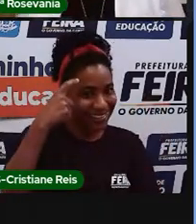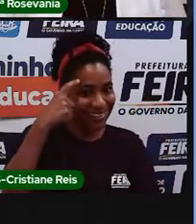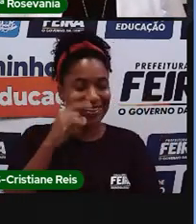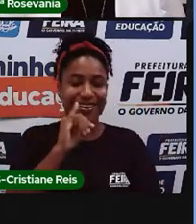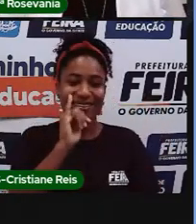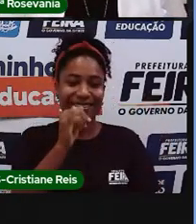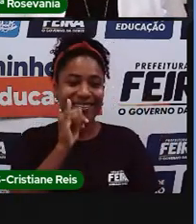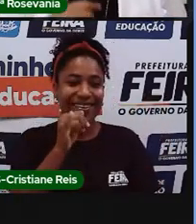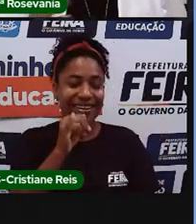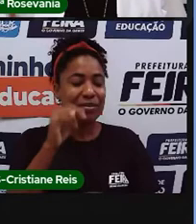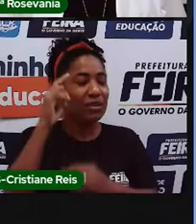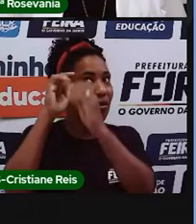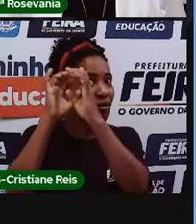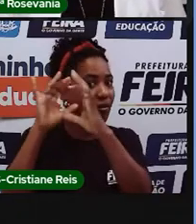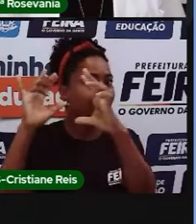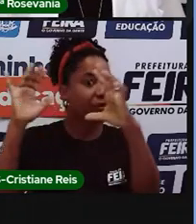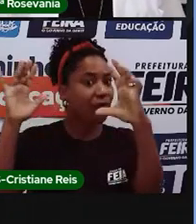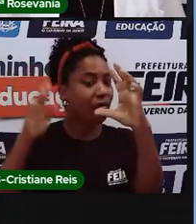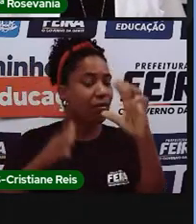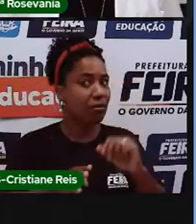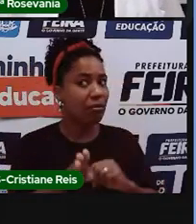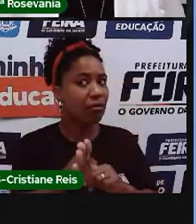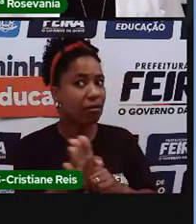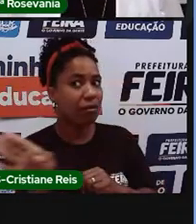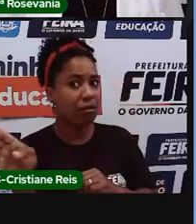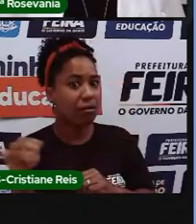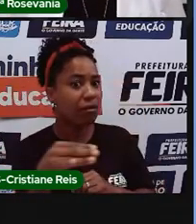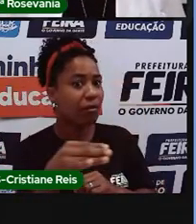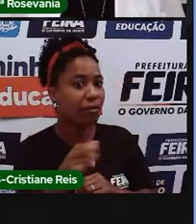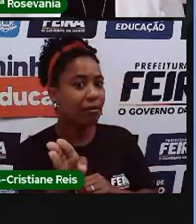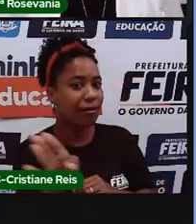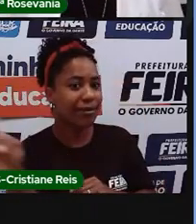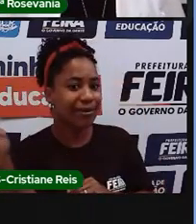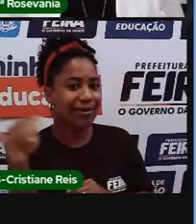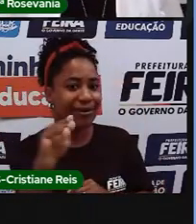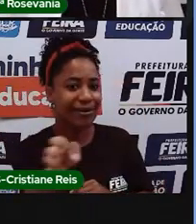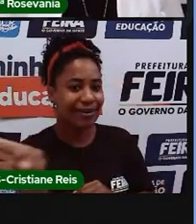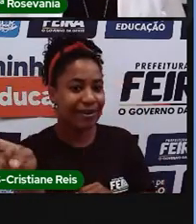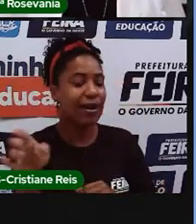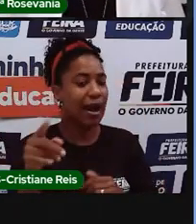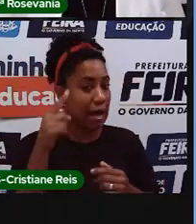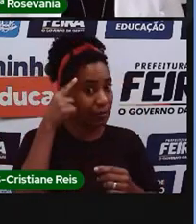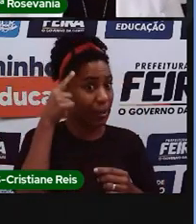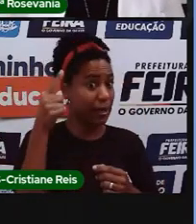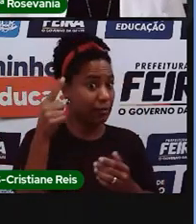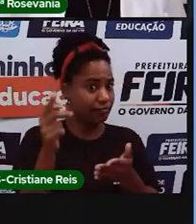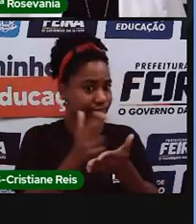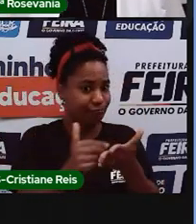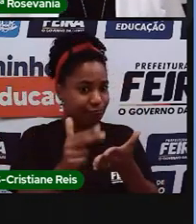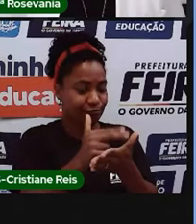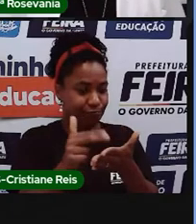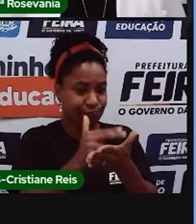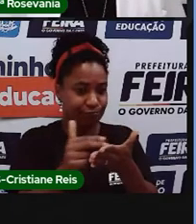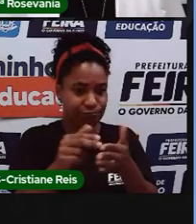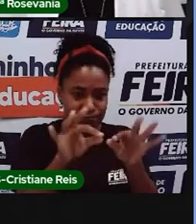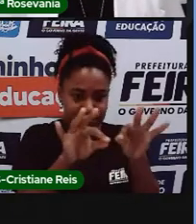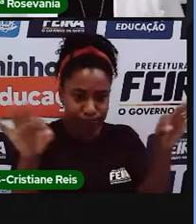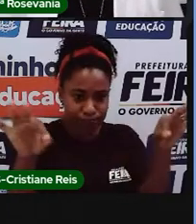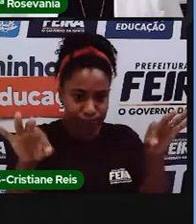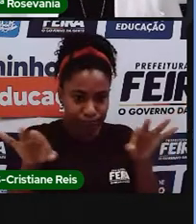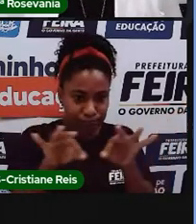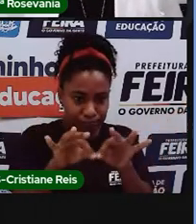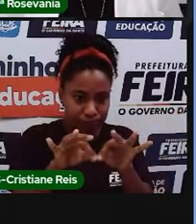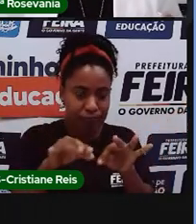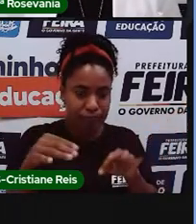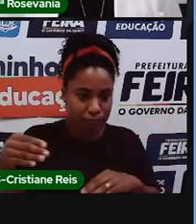a gente faz no desenho. Quantas vezes a gente, né, faz esse desenho para não se perder, né, para lembrar dos detalhes do que tinha? Então, os croquis,